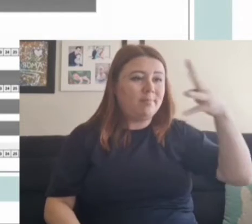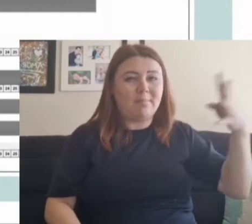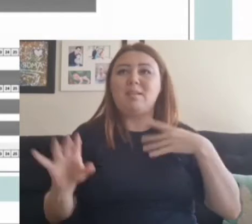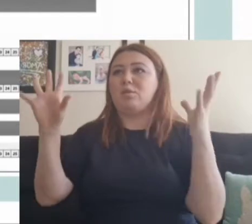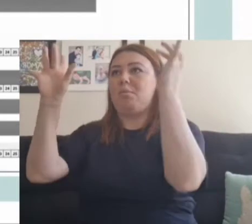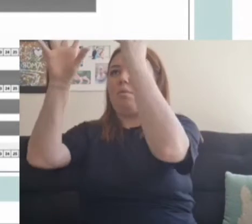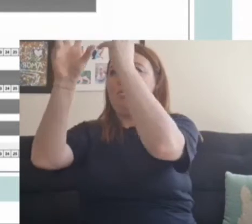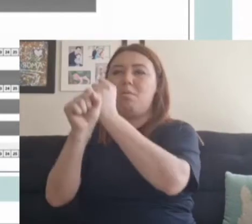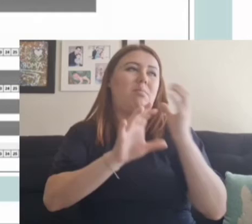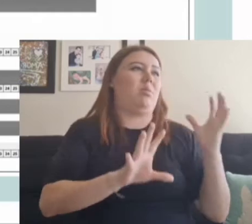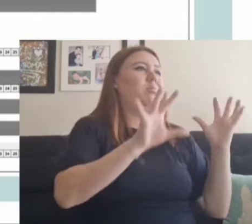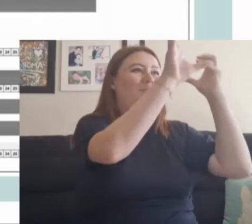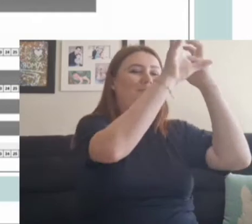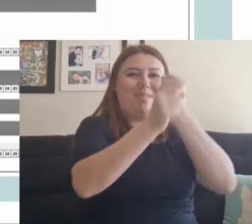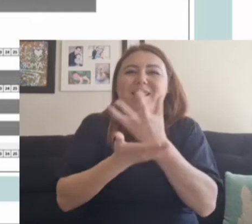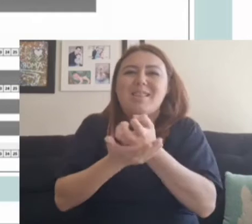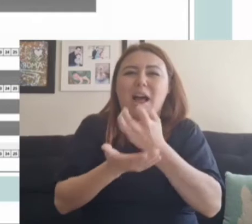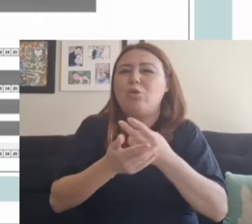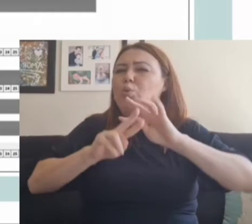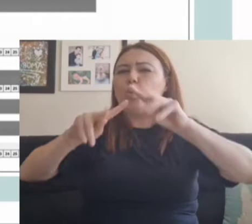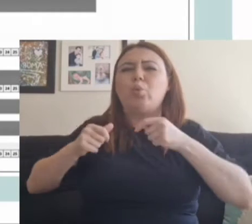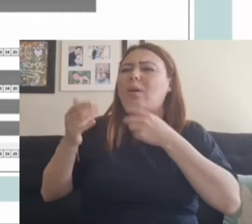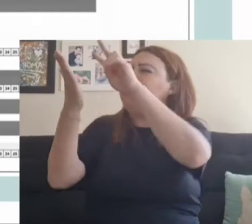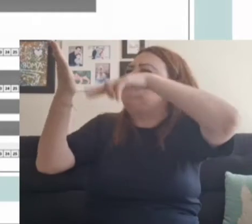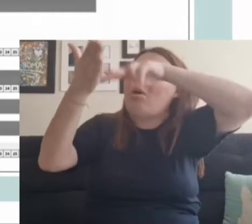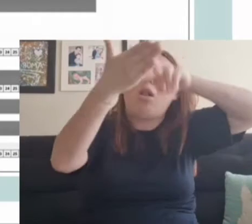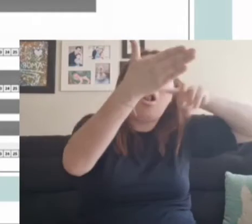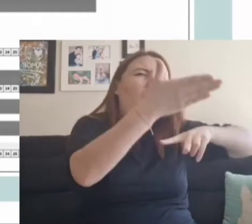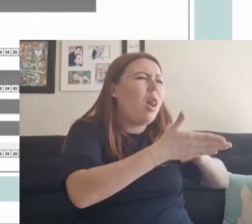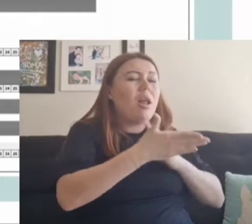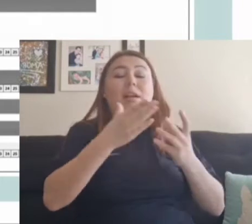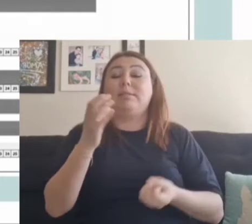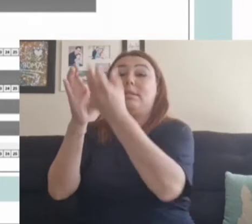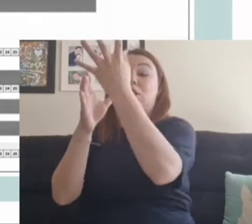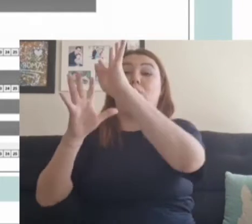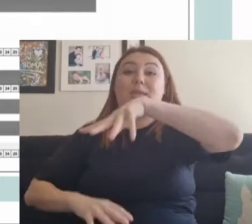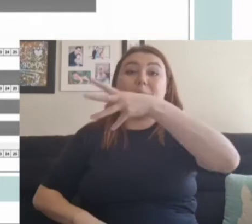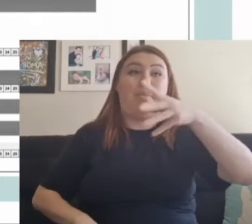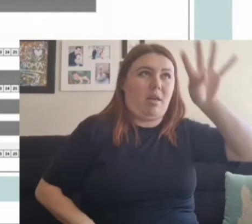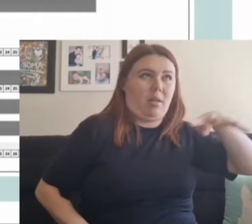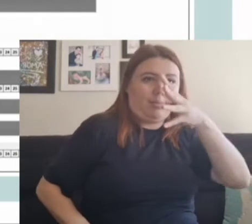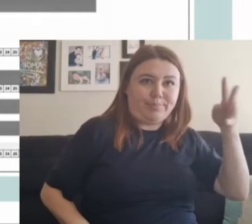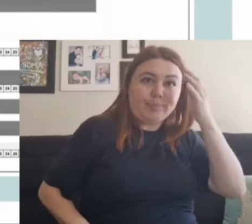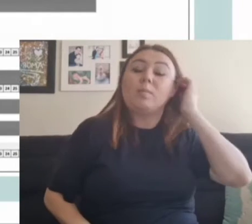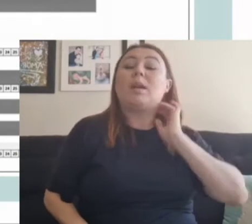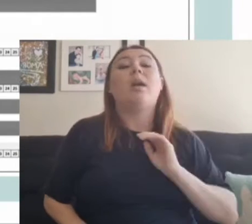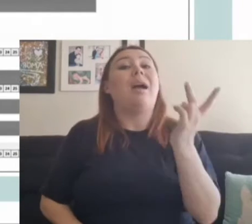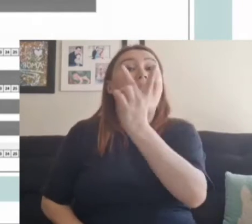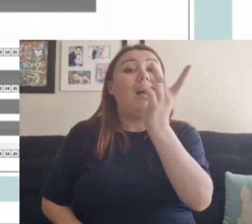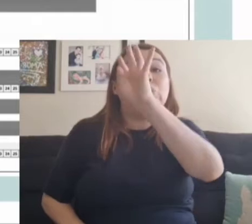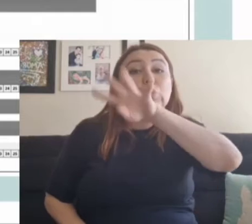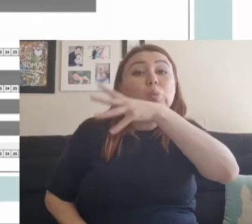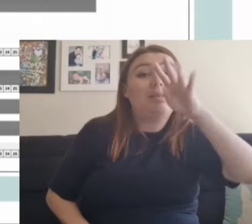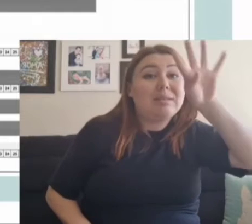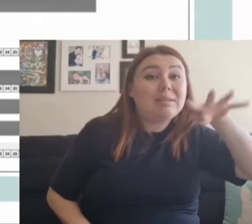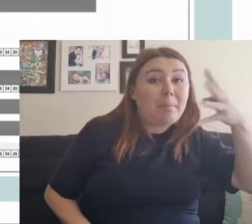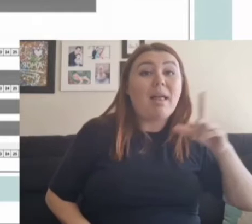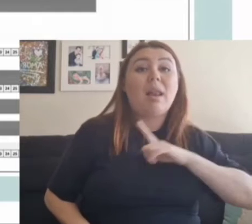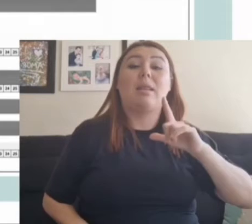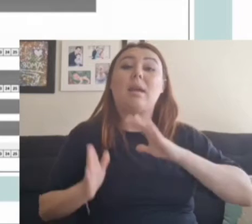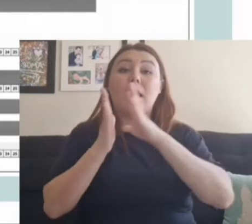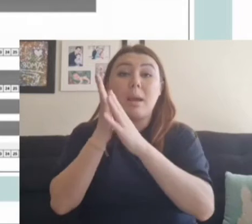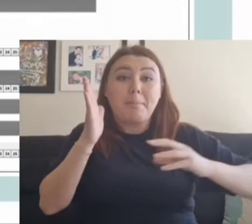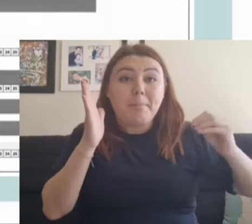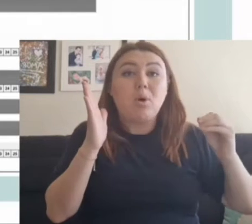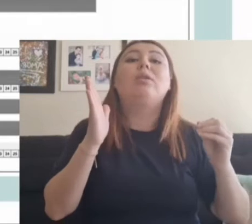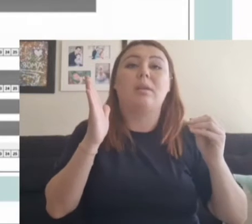experimento. Essas tabelas eles utilizaram um modelo proposto por Sutton em 2018. Nessas tabelas ele traz todos